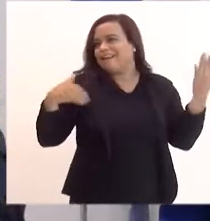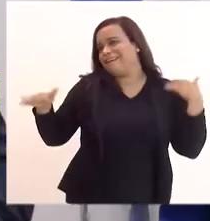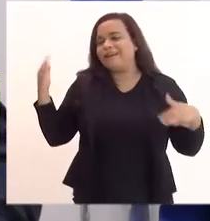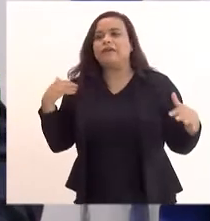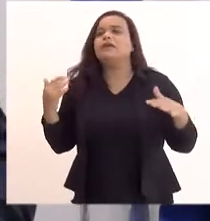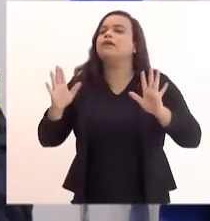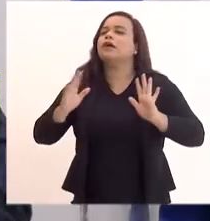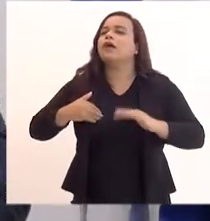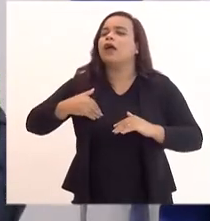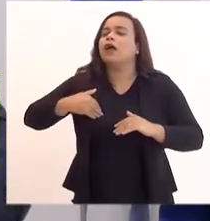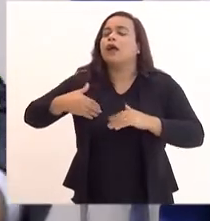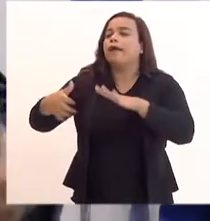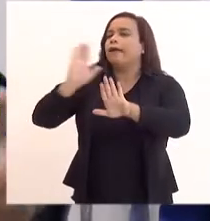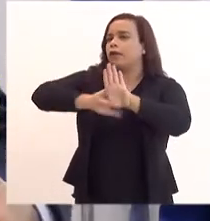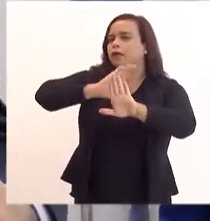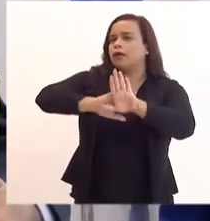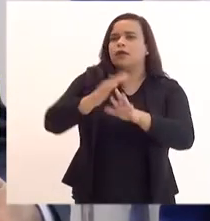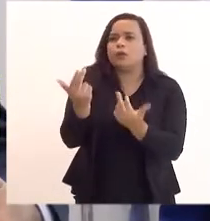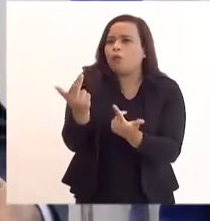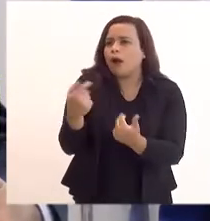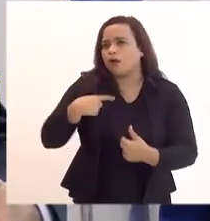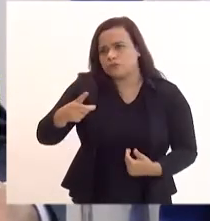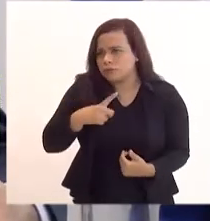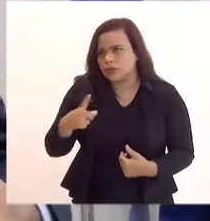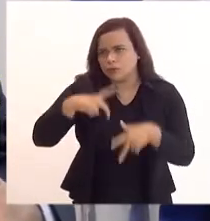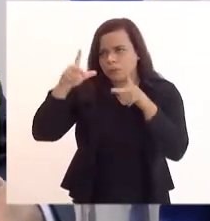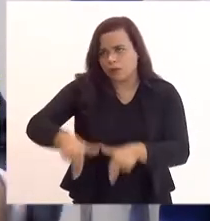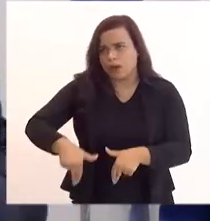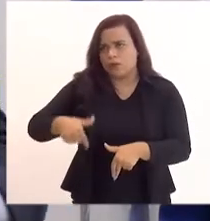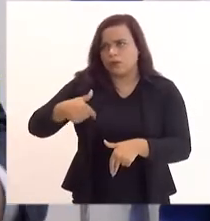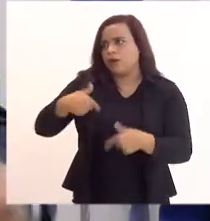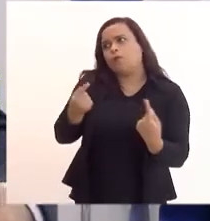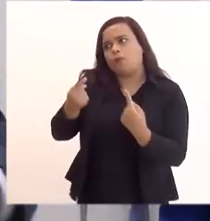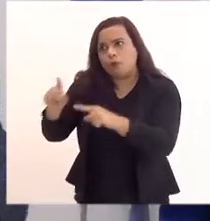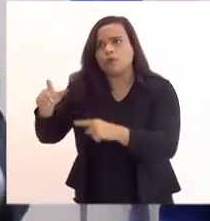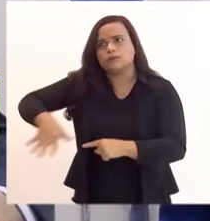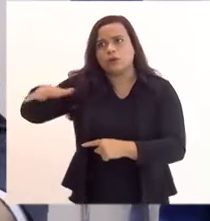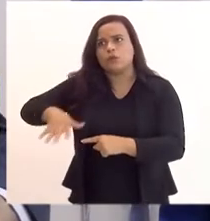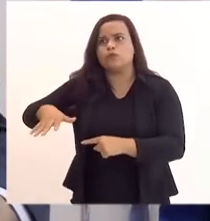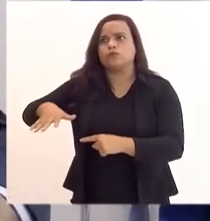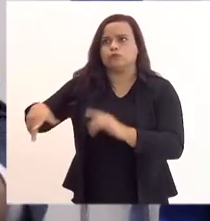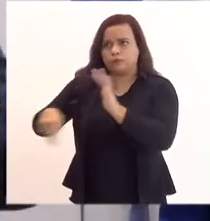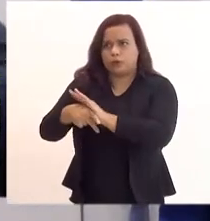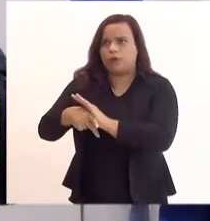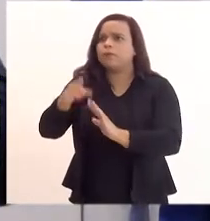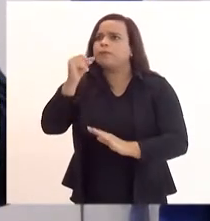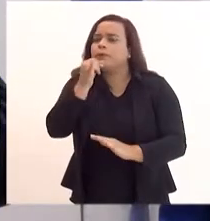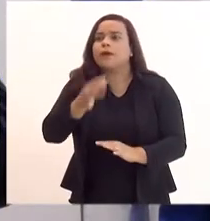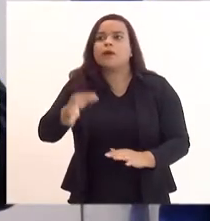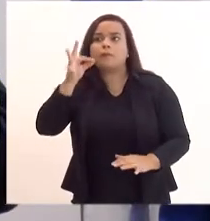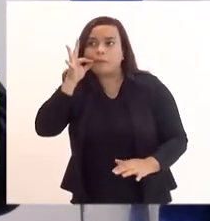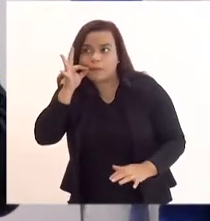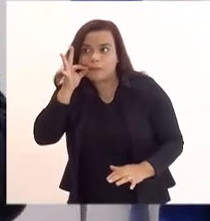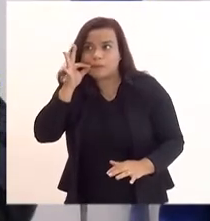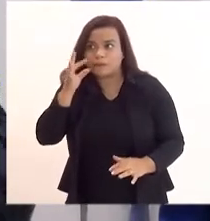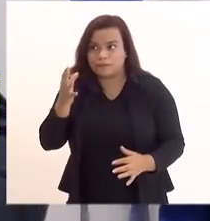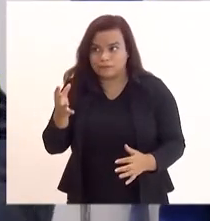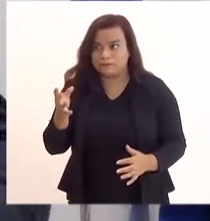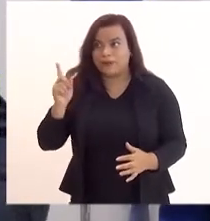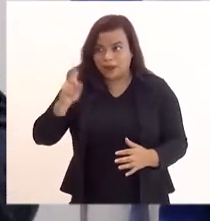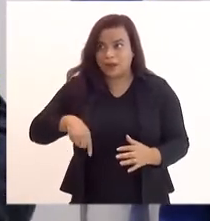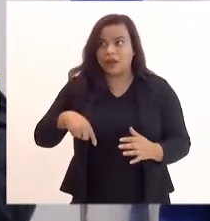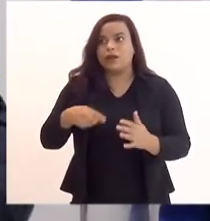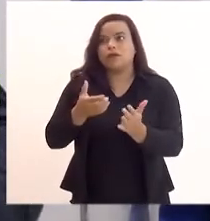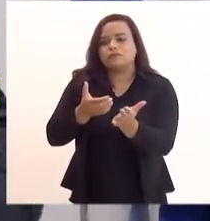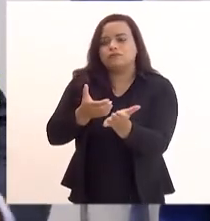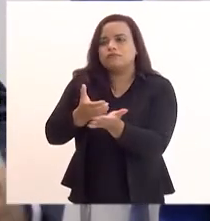visão ideológica de Vossa Excelência, sou contrário ao uso recreativo, porque, no meu entendimento, maconha, mas é meu entendimento, é porta de